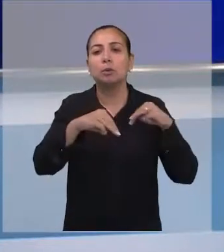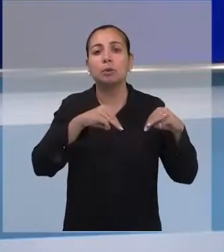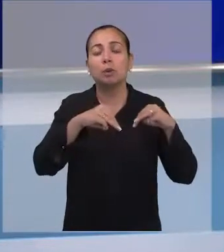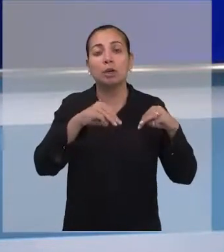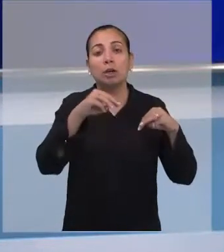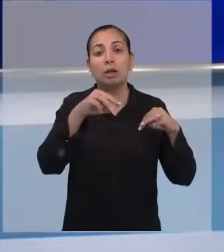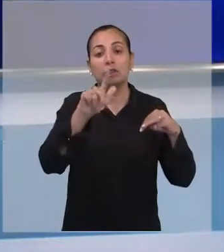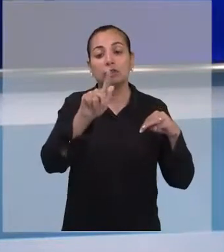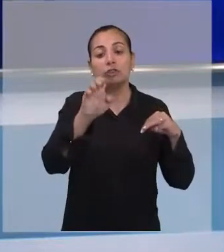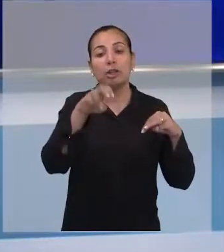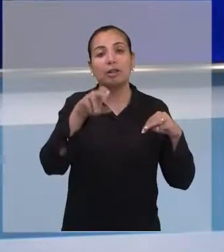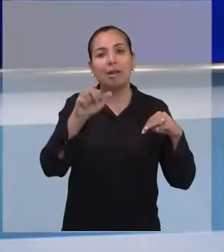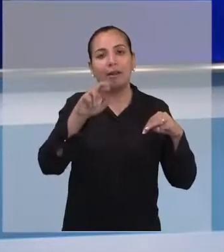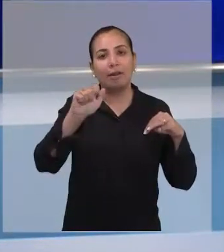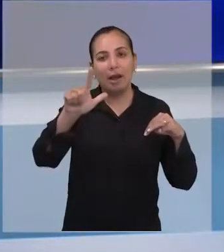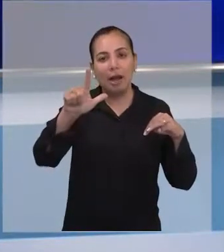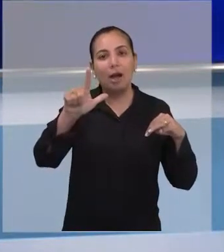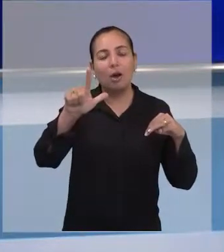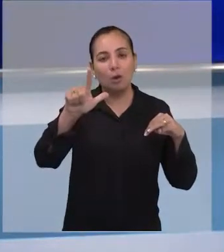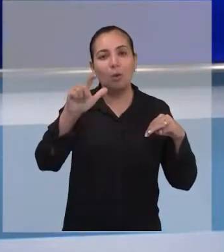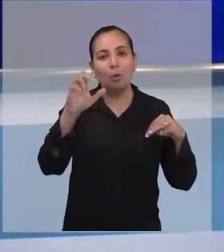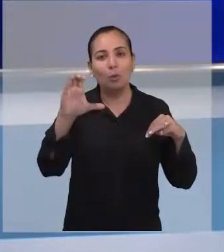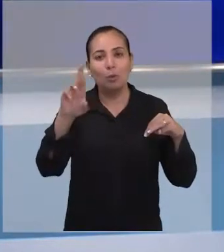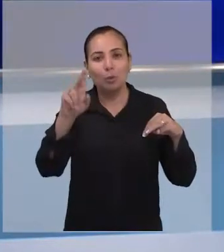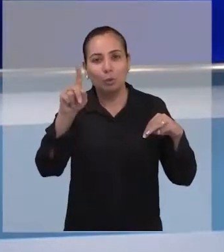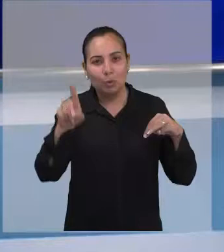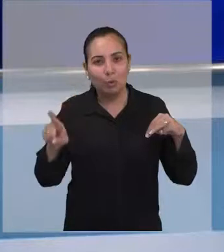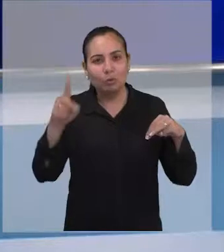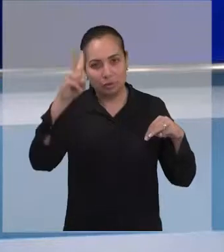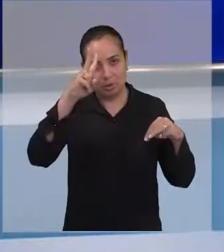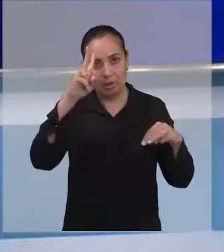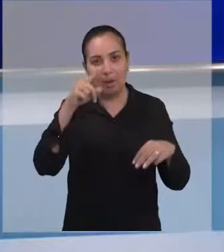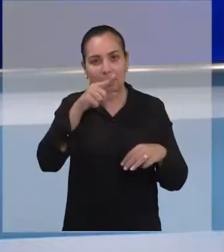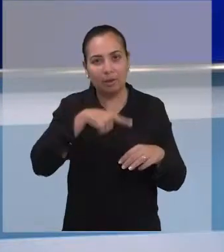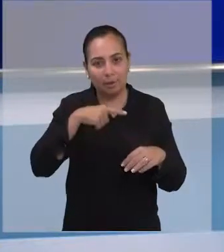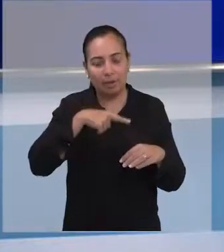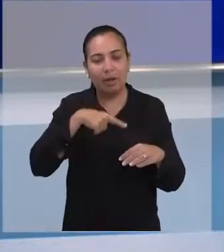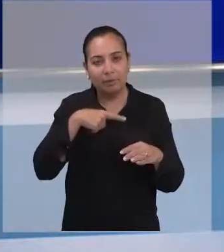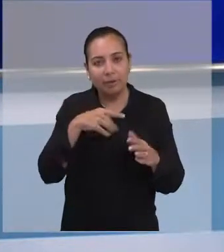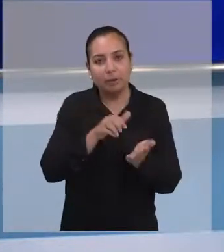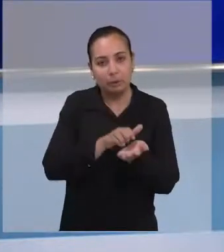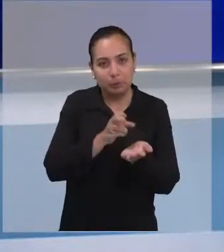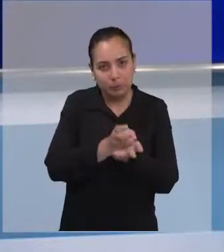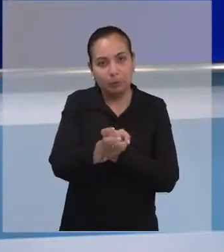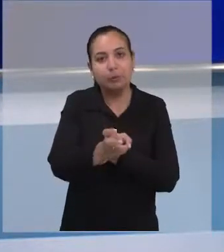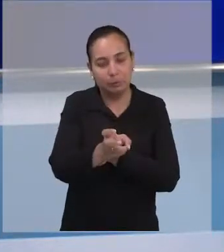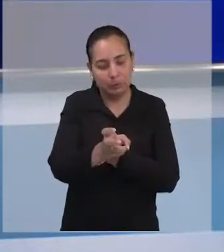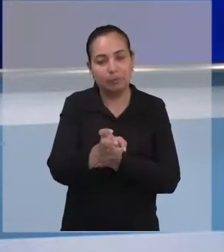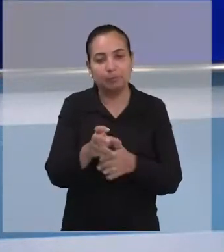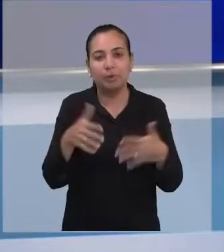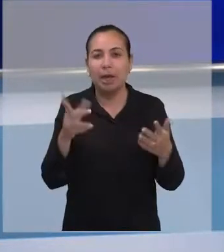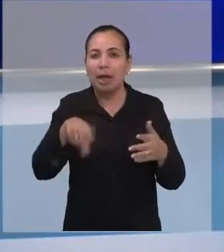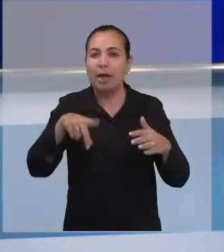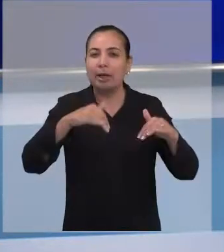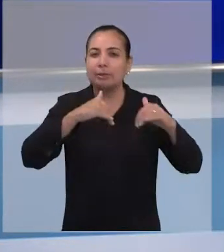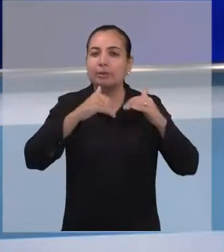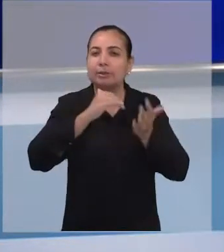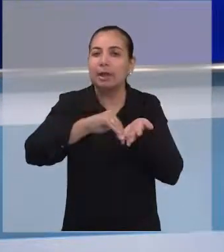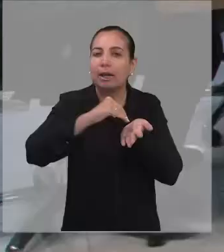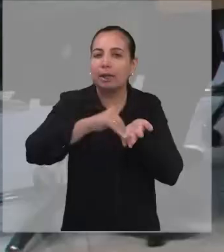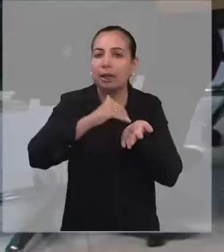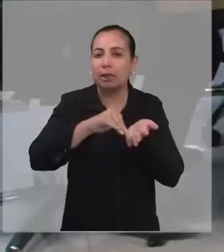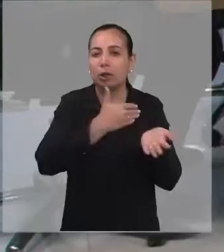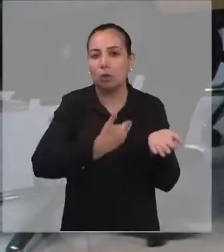Cruz, lá na Casa Civil. Não, na Secretaria de Governo.